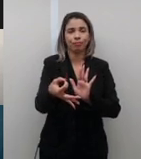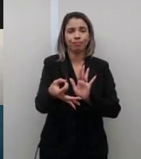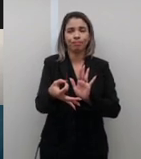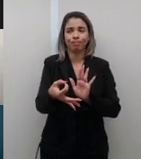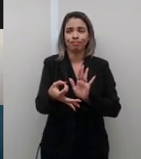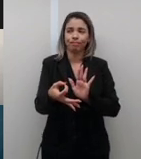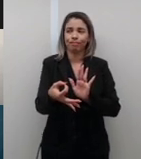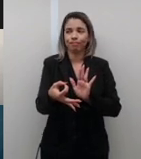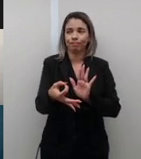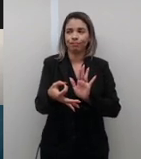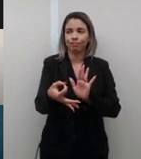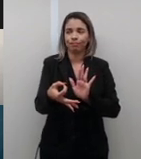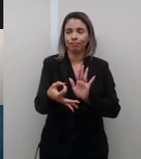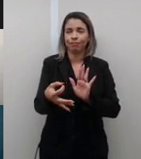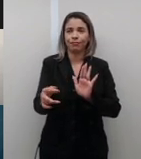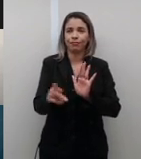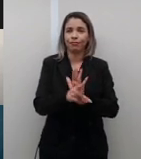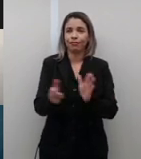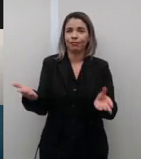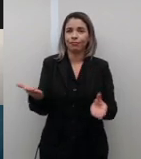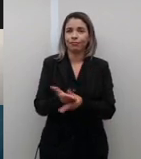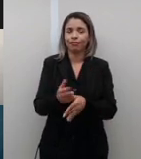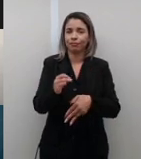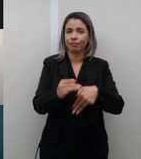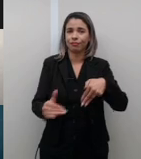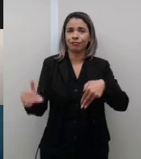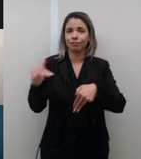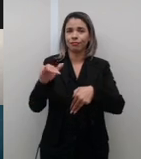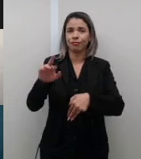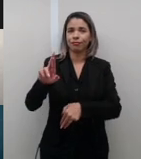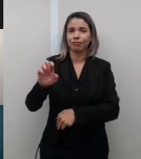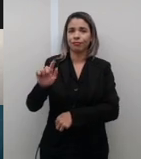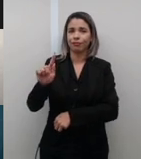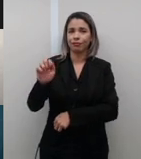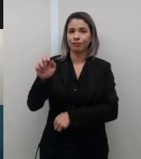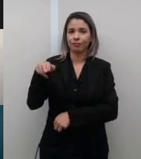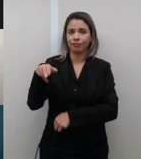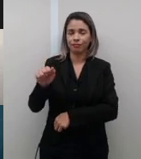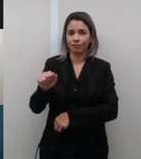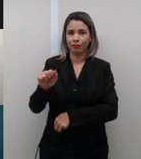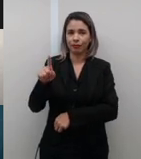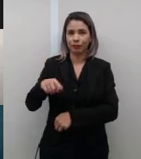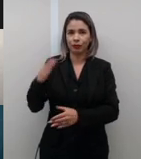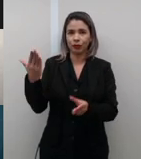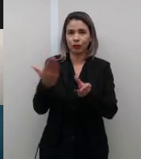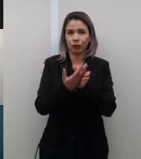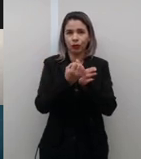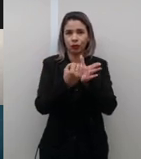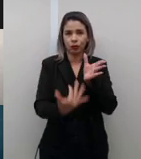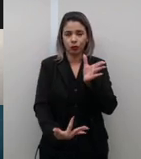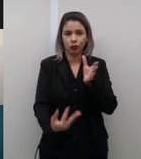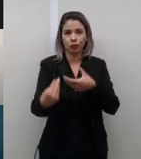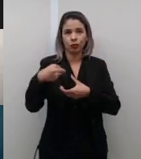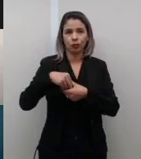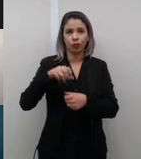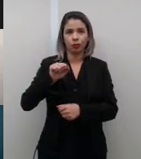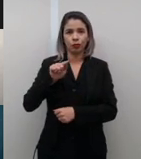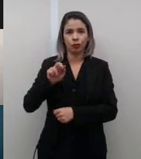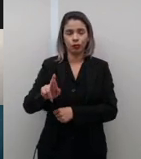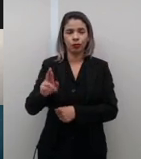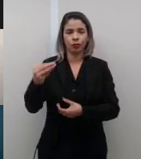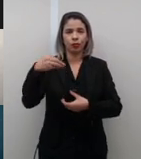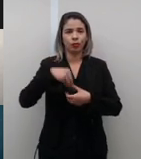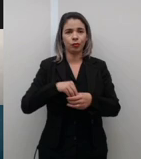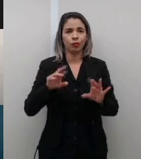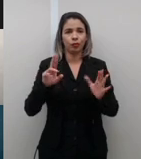O processo da ministra Regina Helena Costa. Embargo de declaração, desembargo de declaração, no agravo interno, no Aresp